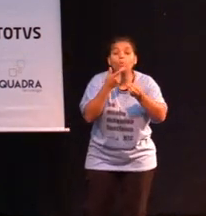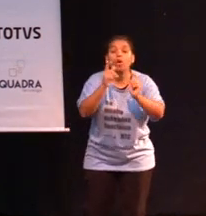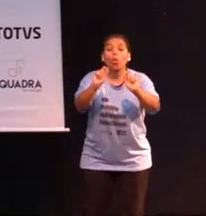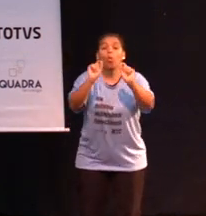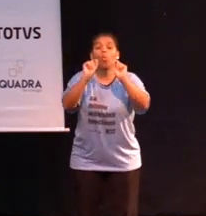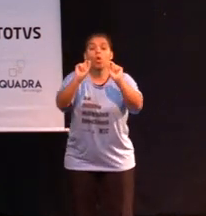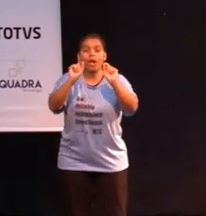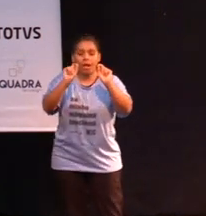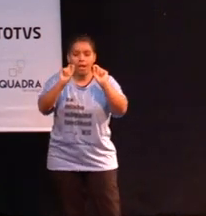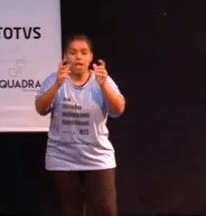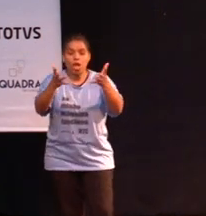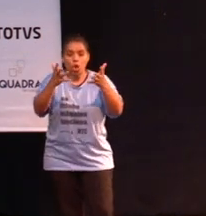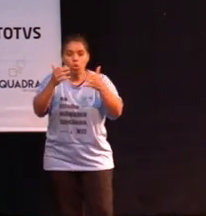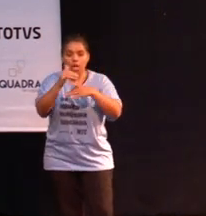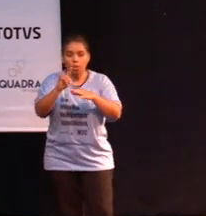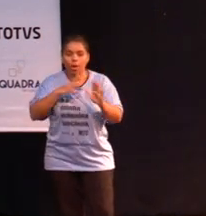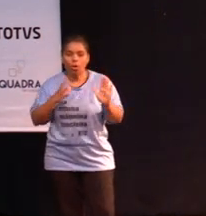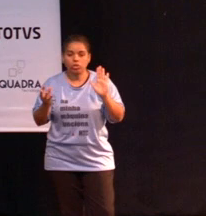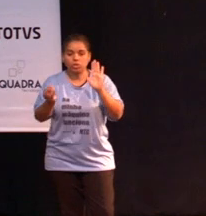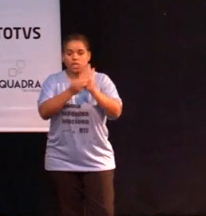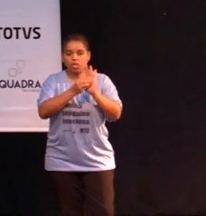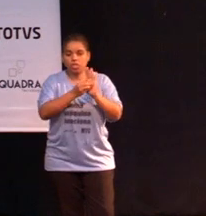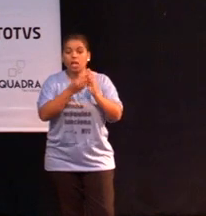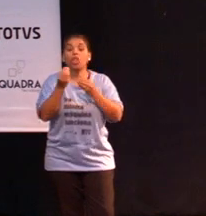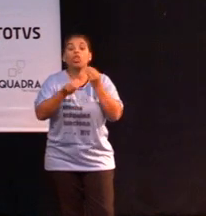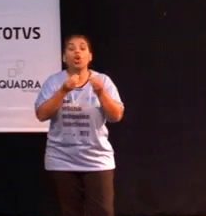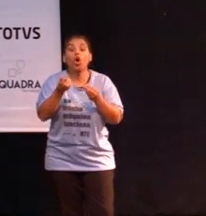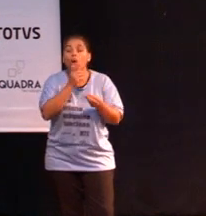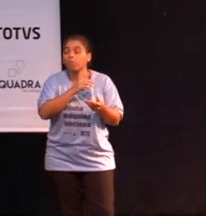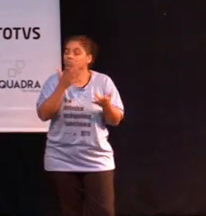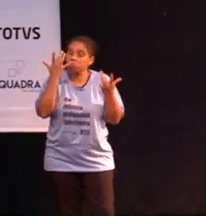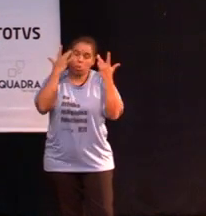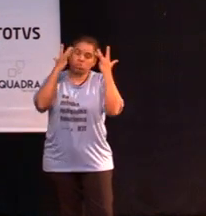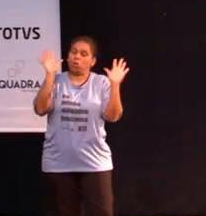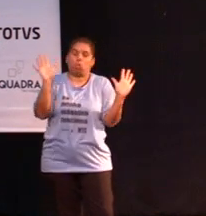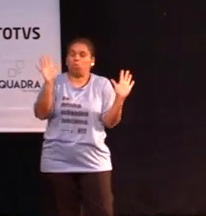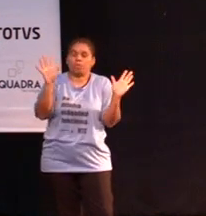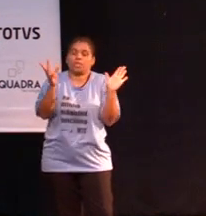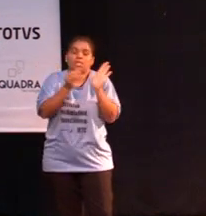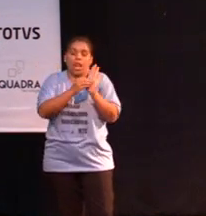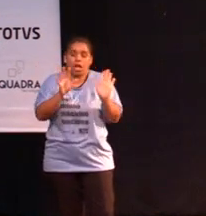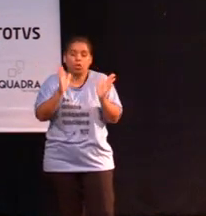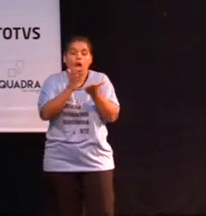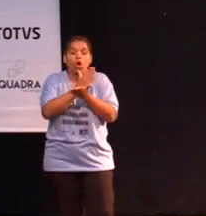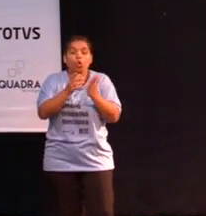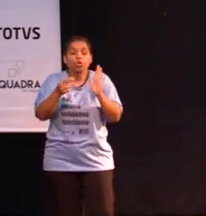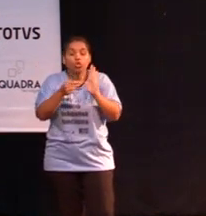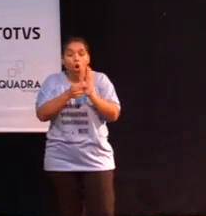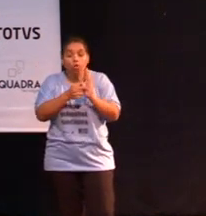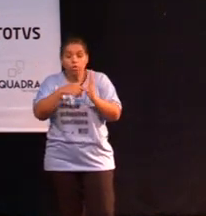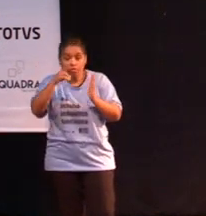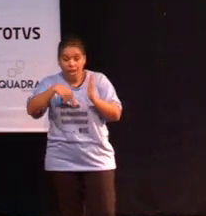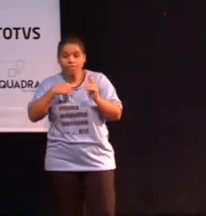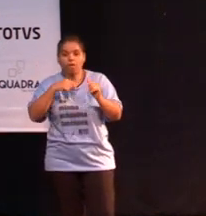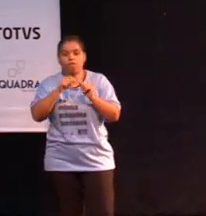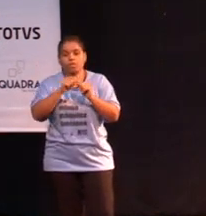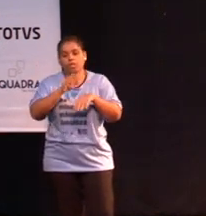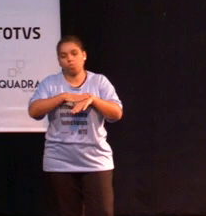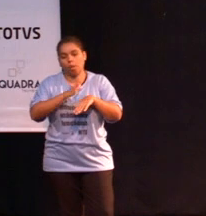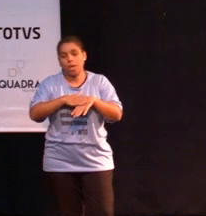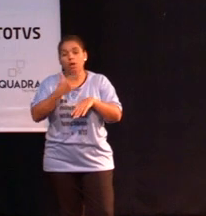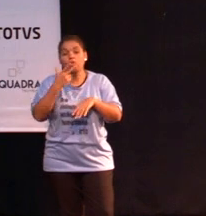que o pacote está instalado como é que vai ser instalado não faço ideia algum software vai ler vai fazer pra mim eu vou dizer o nome do